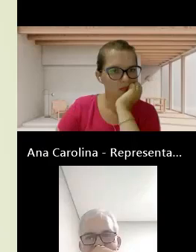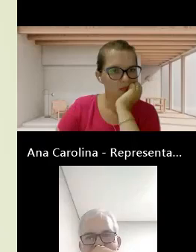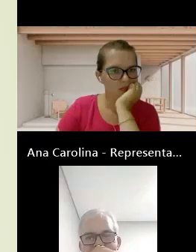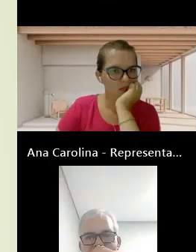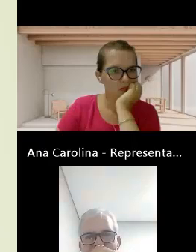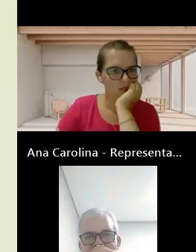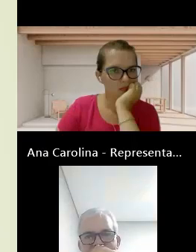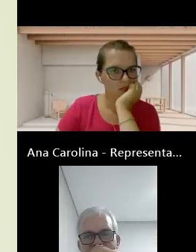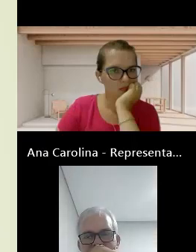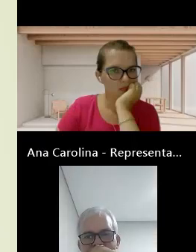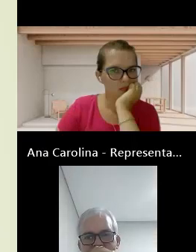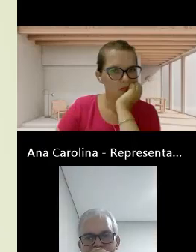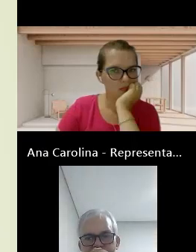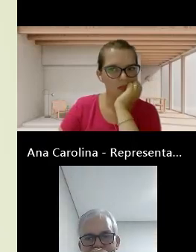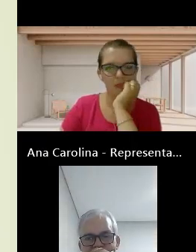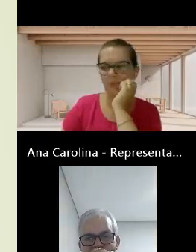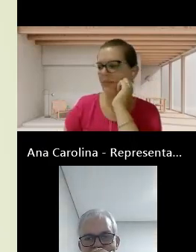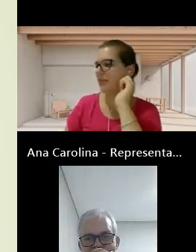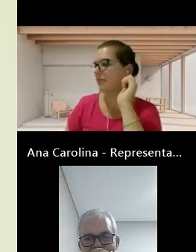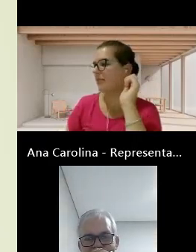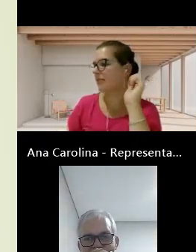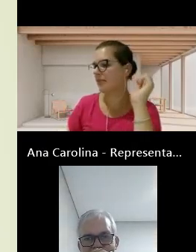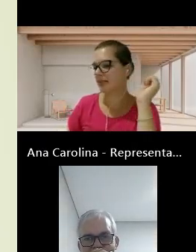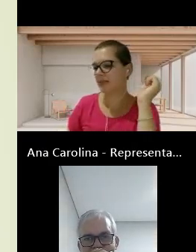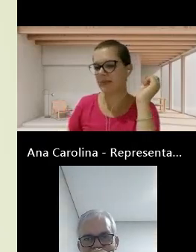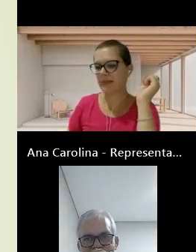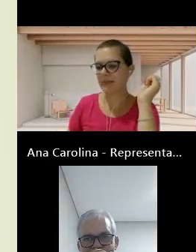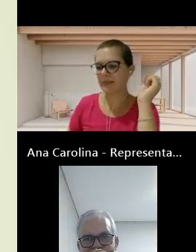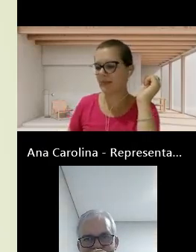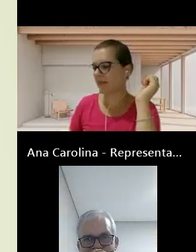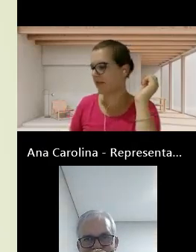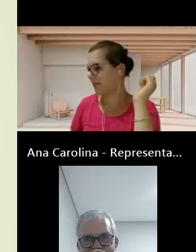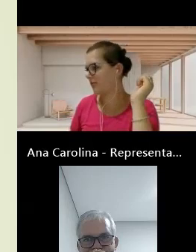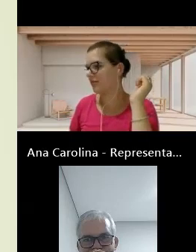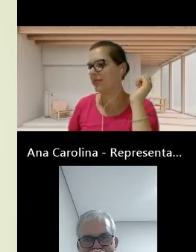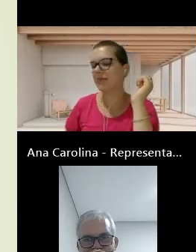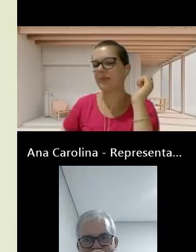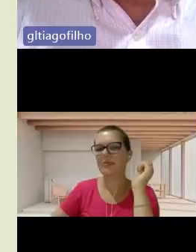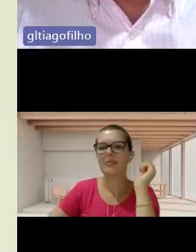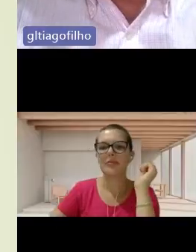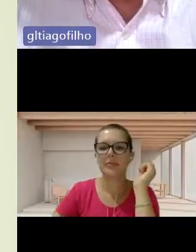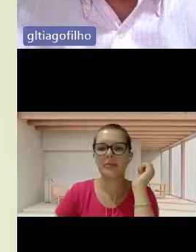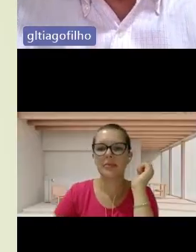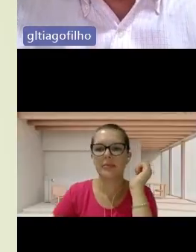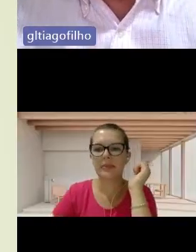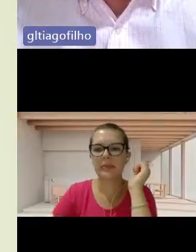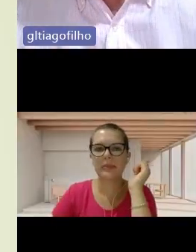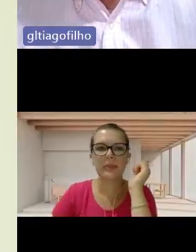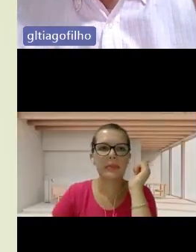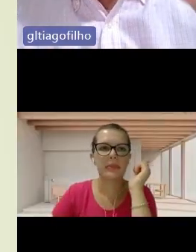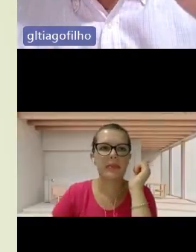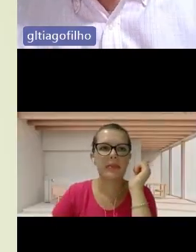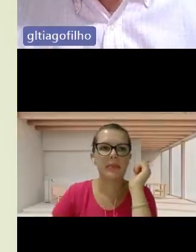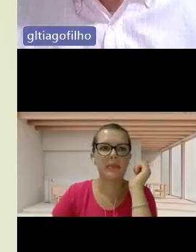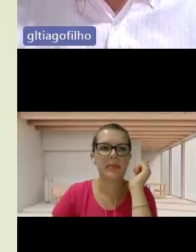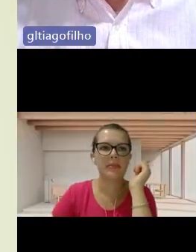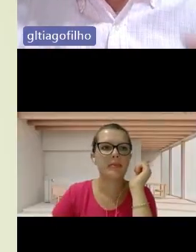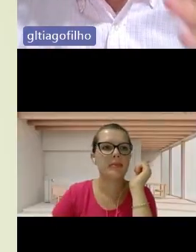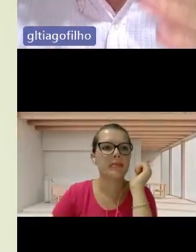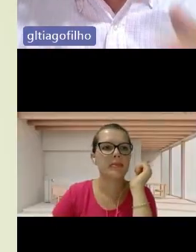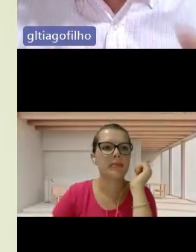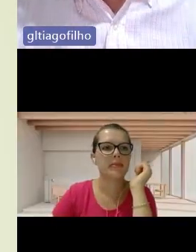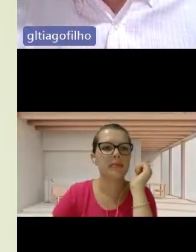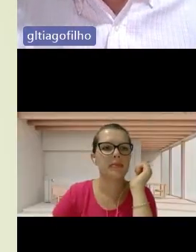né, em forma de chuva, caem sobre a terra, existe duas opções: ou ela escoa sobre